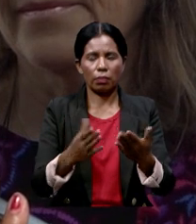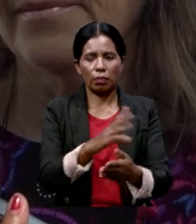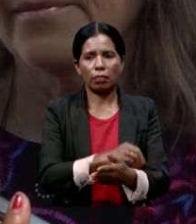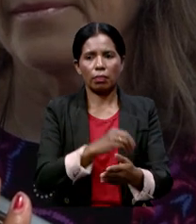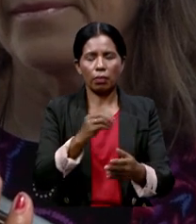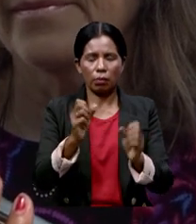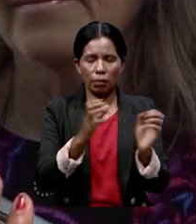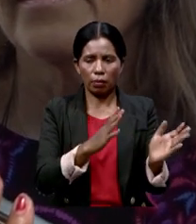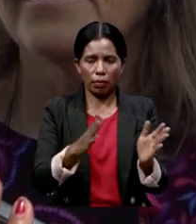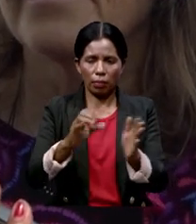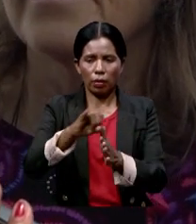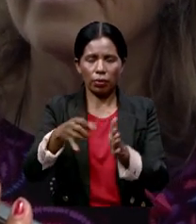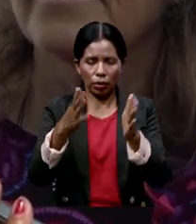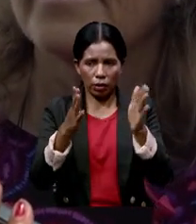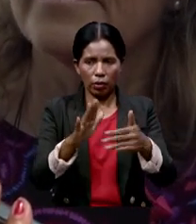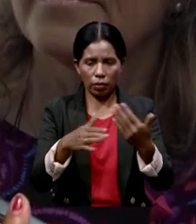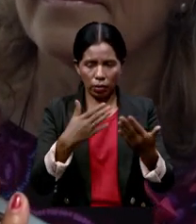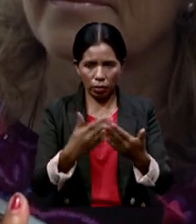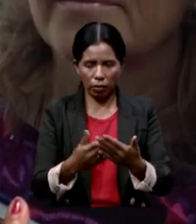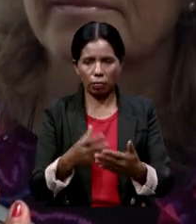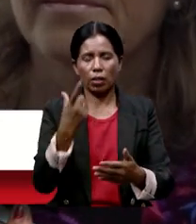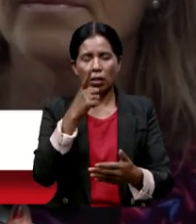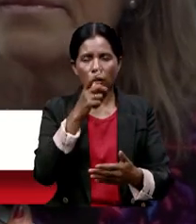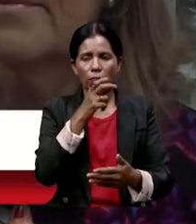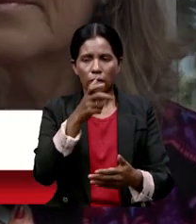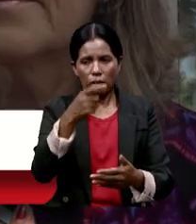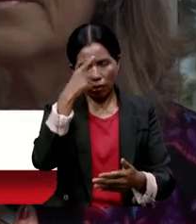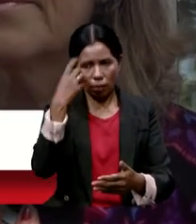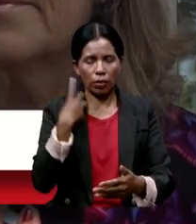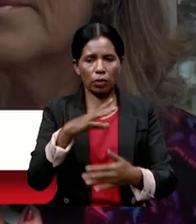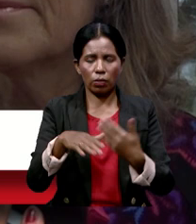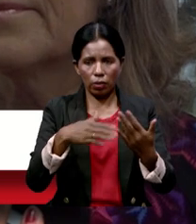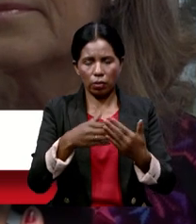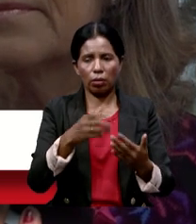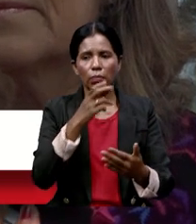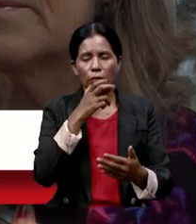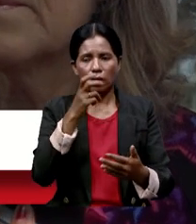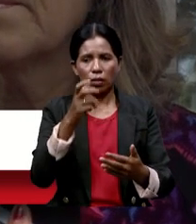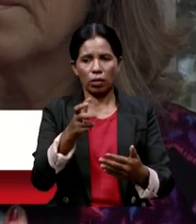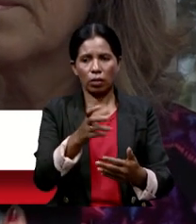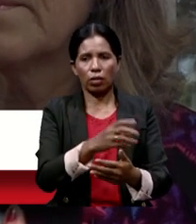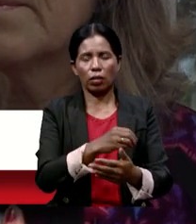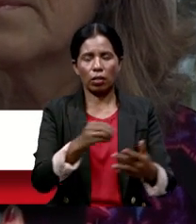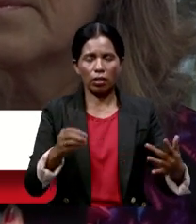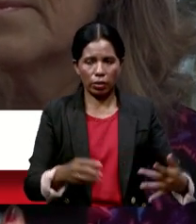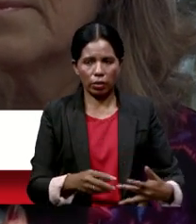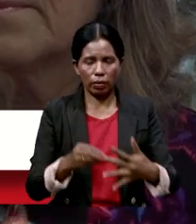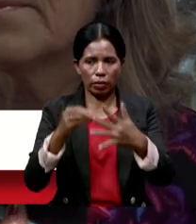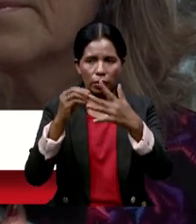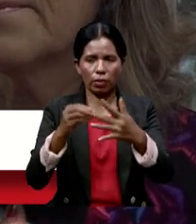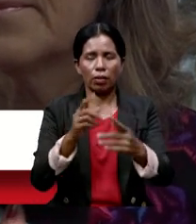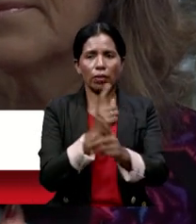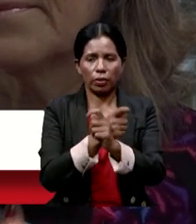e ele prepara jornalistas para a língua portuguesa, também tudo atende. Português é a língua oficial no